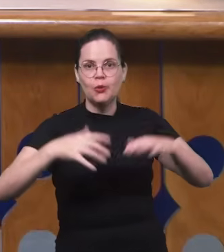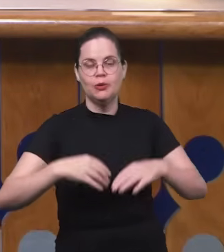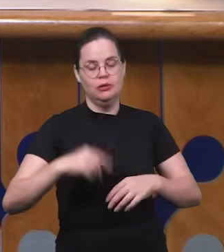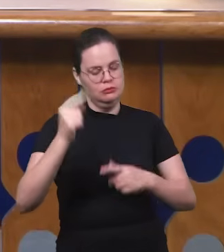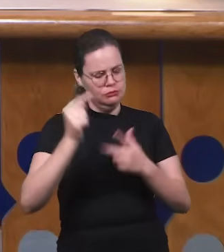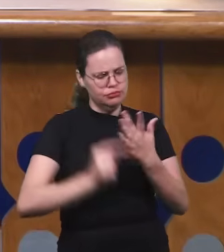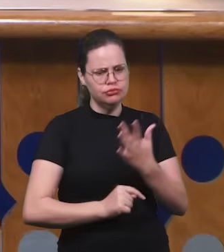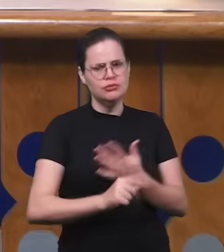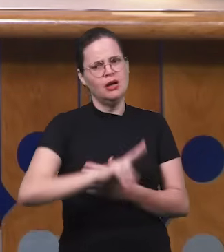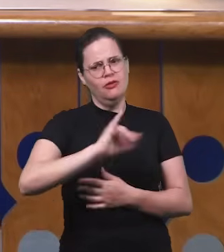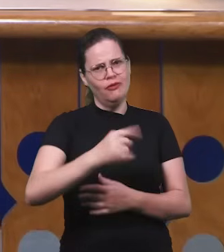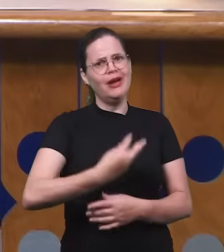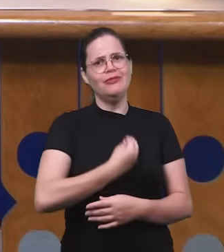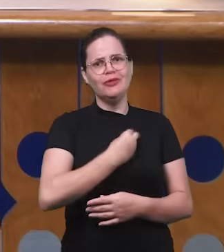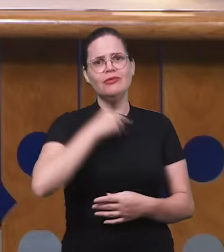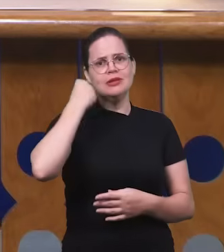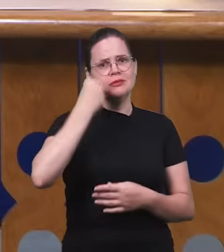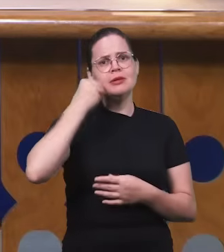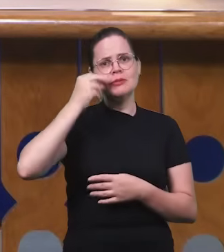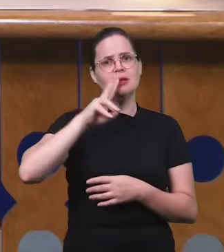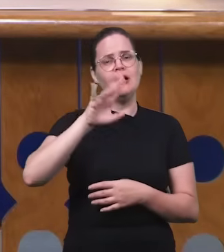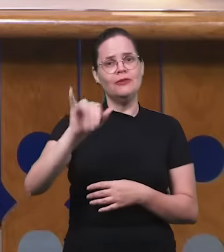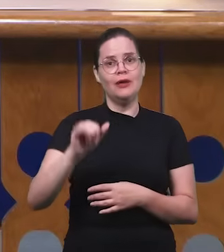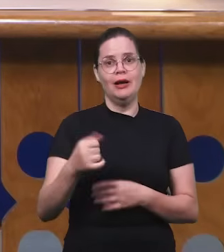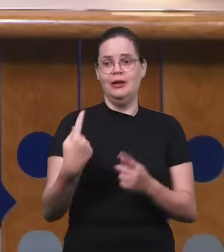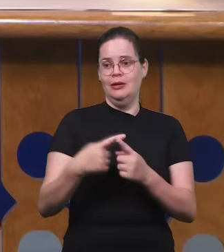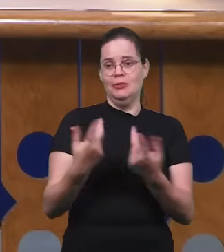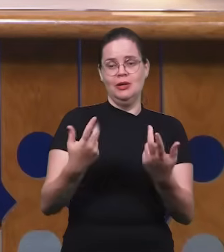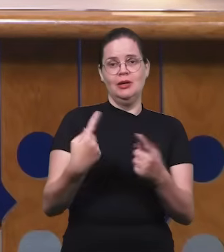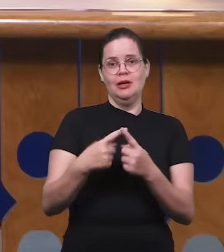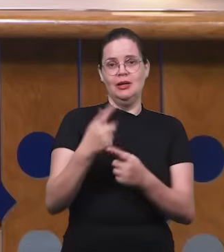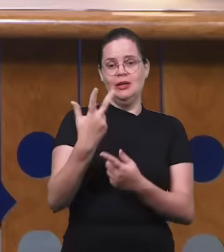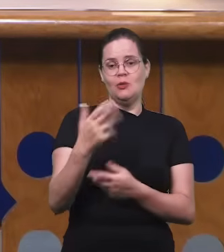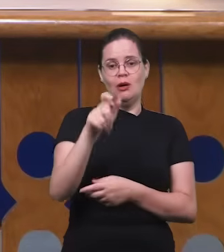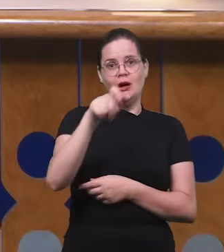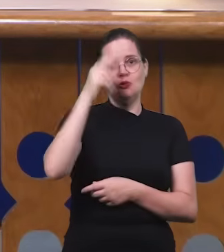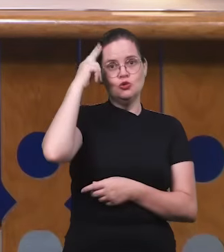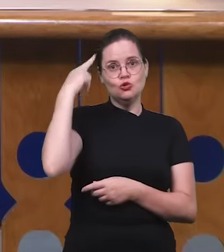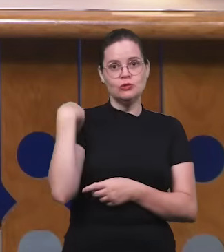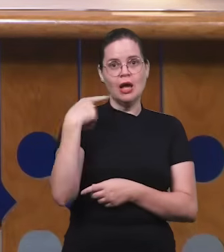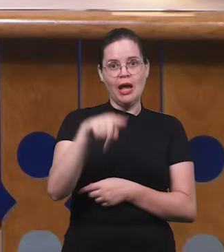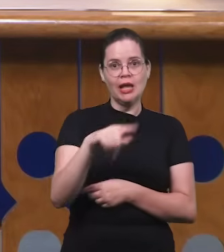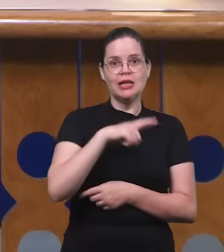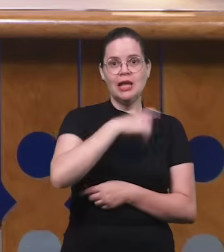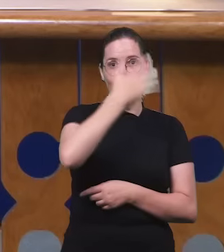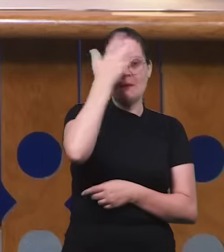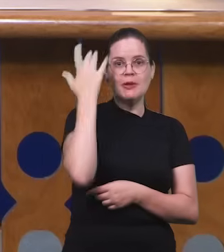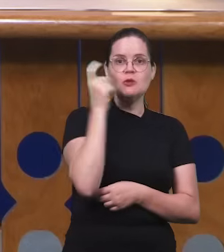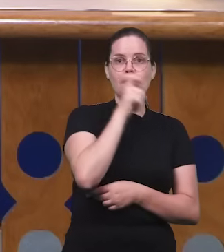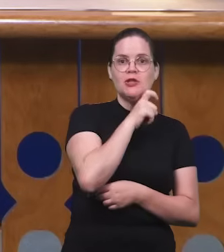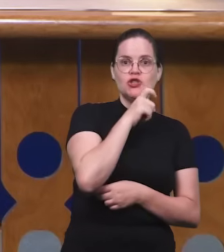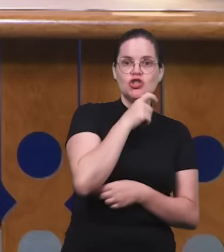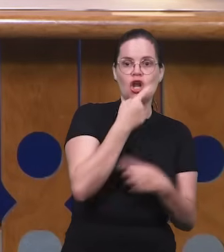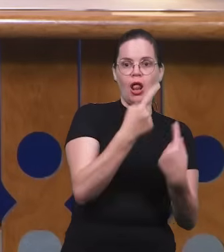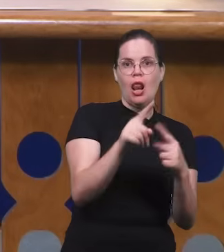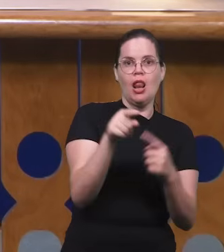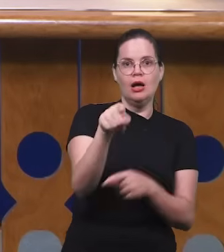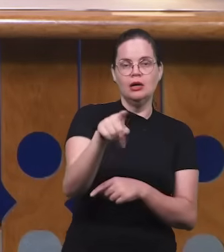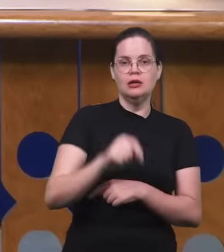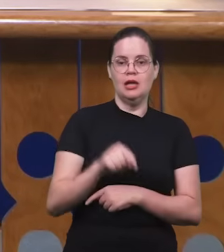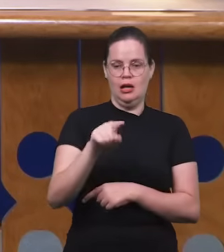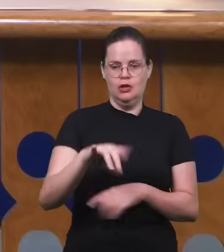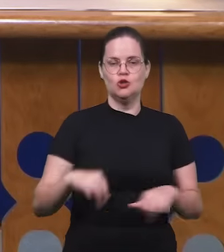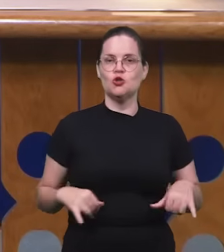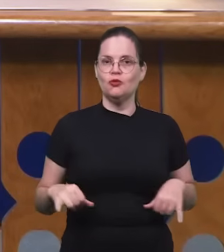coisas. E José foi envolvido numa mentira, sofreu por isso e, por fim, foi levado à